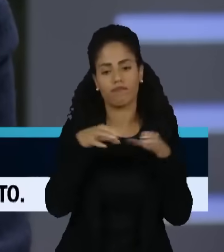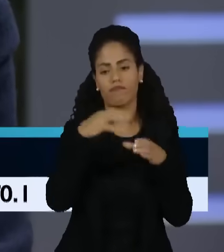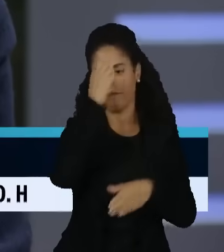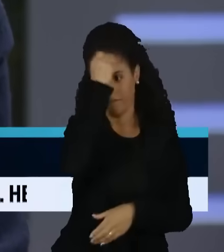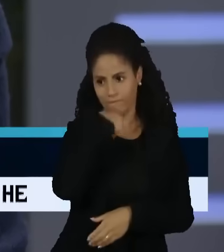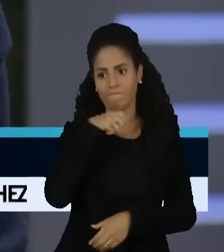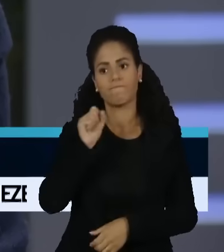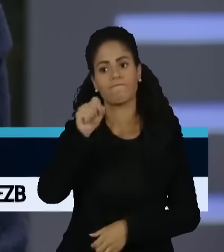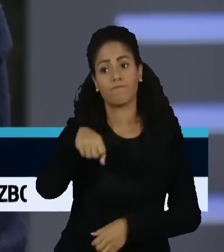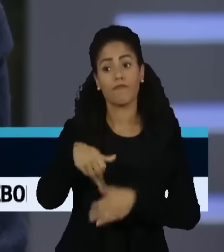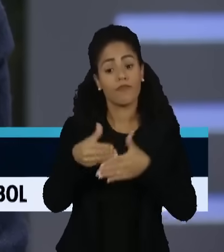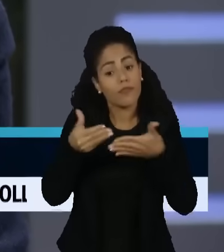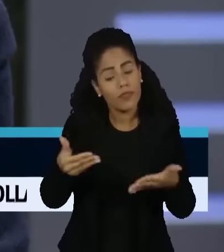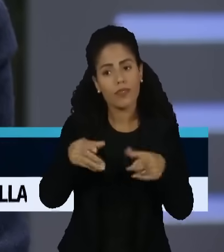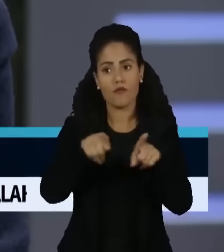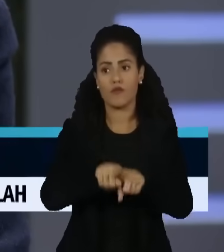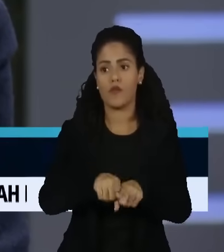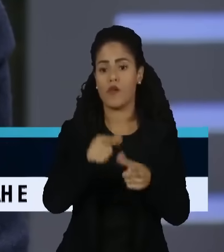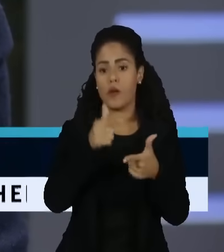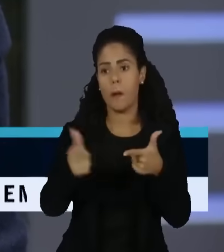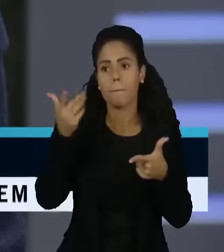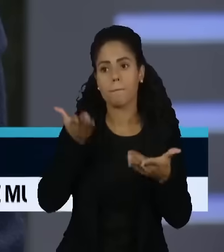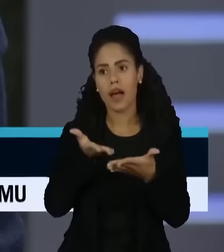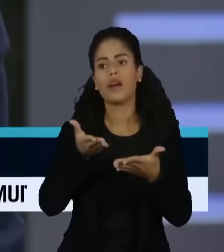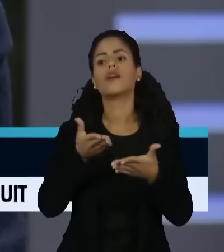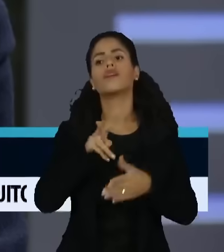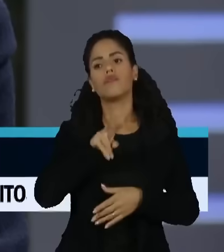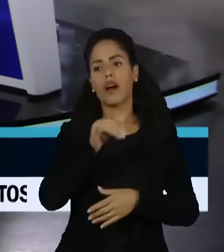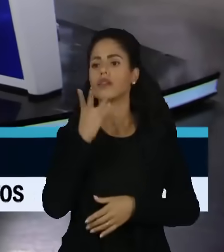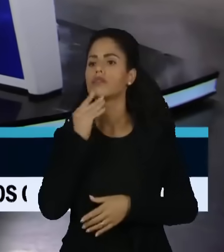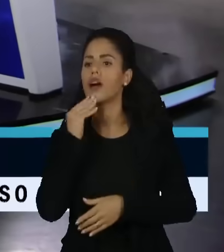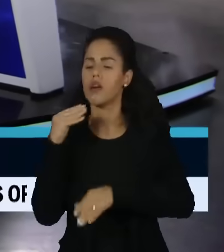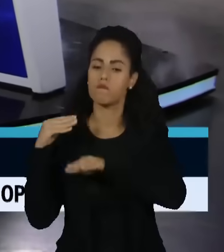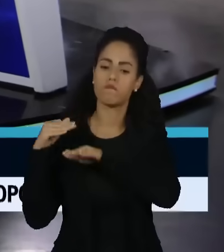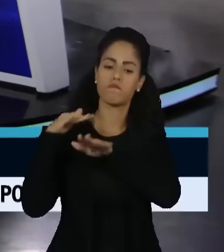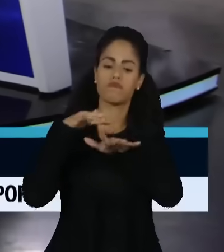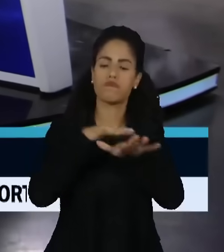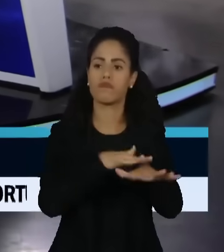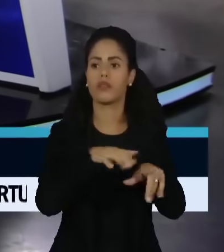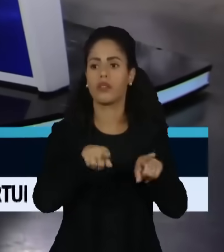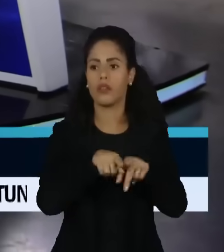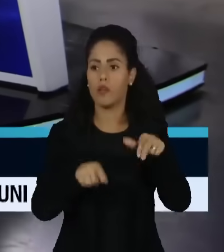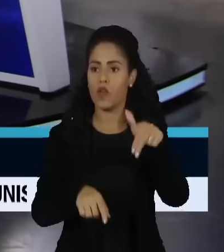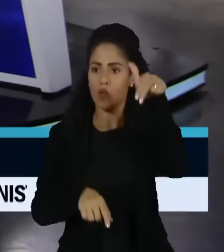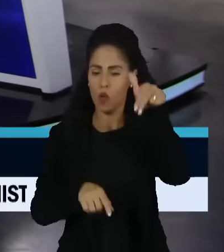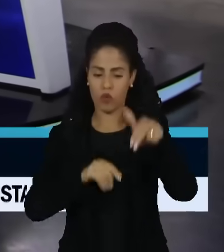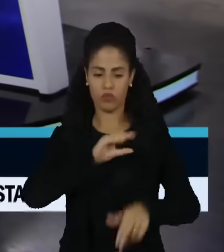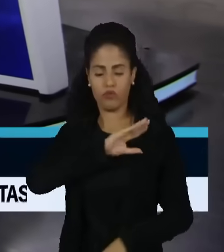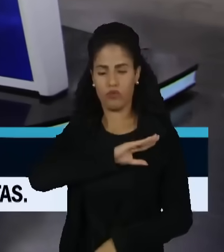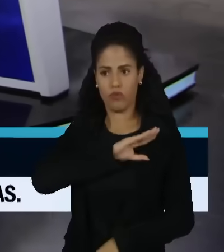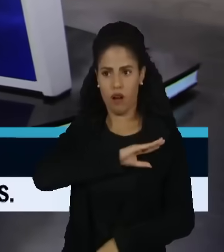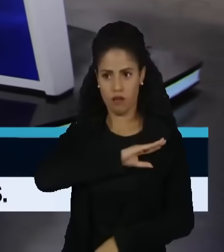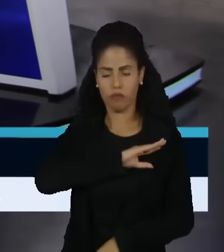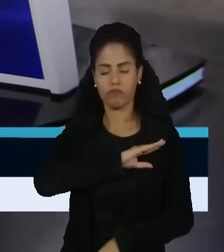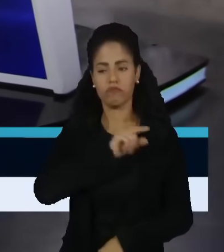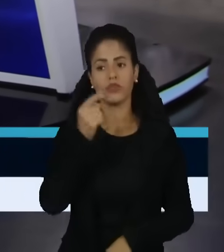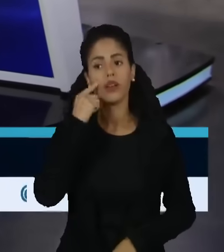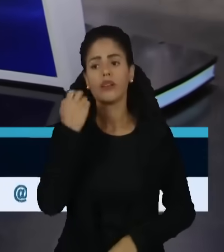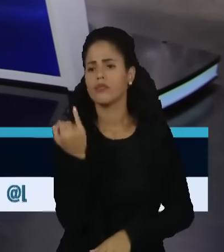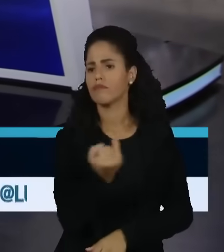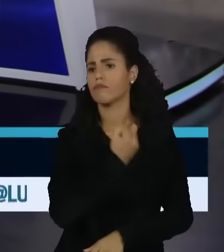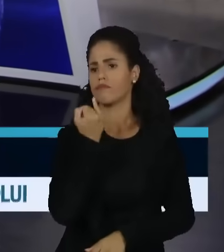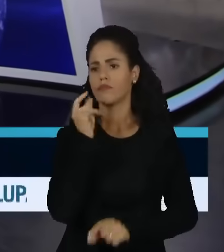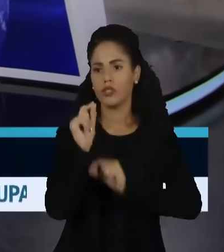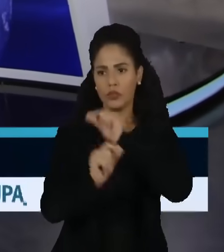assim, é uma situação porque Israel vai invadir, sim, Gaza vai começar pelo norte de Gaza a reportagem no final dá